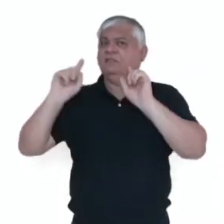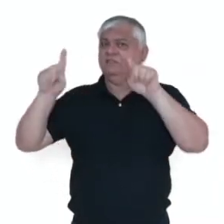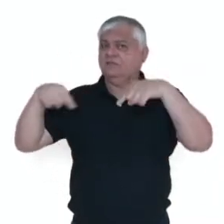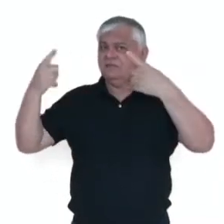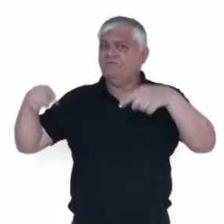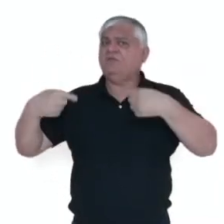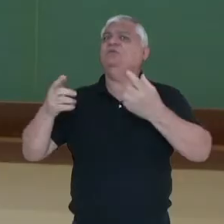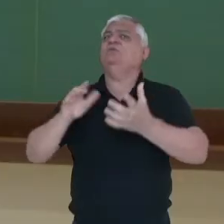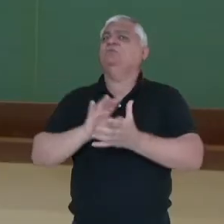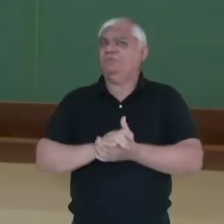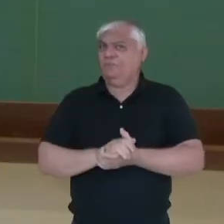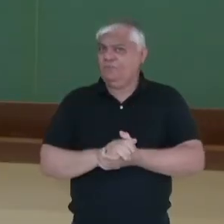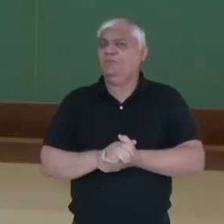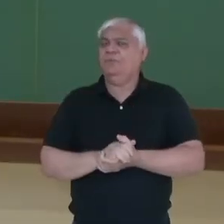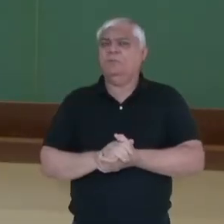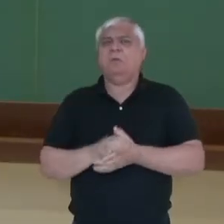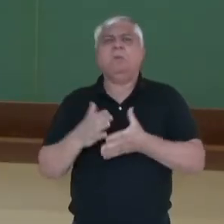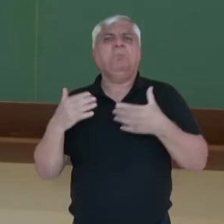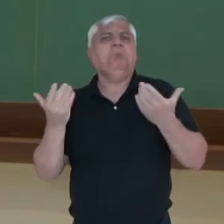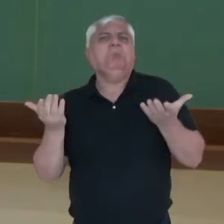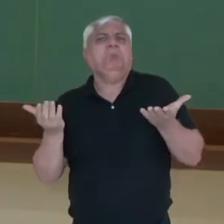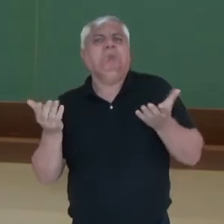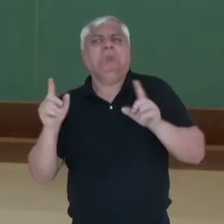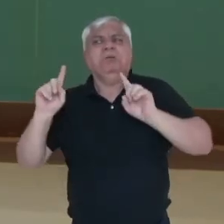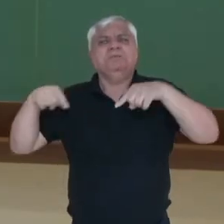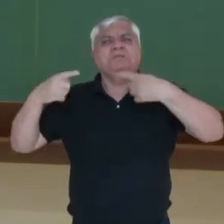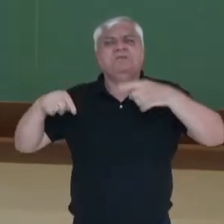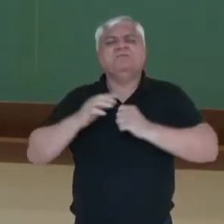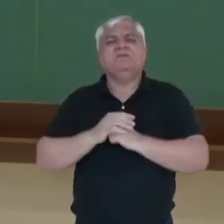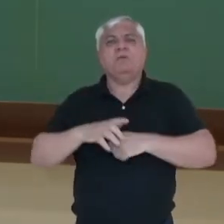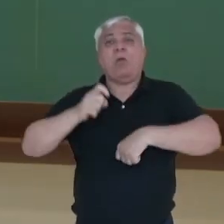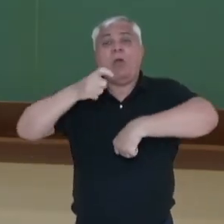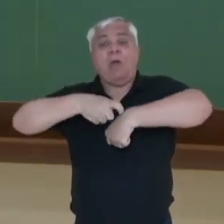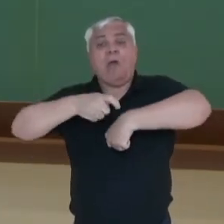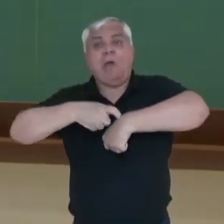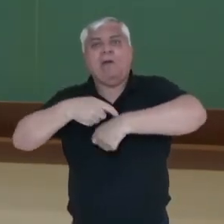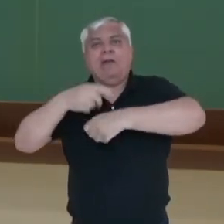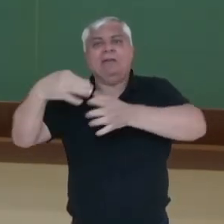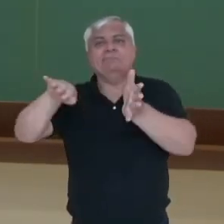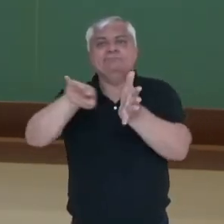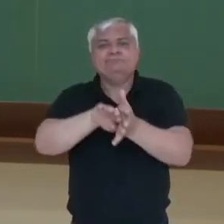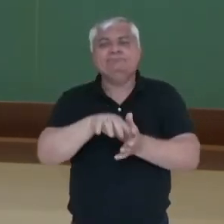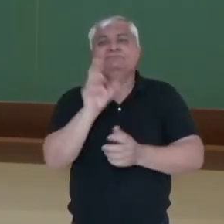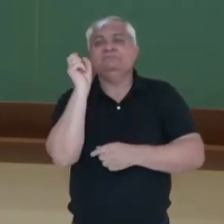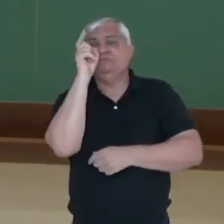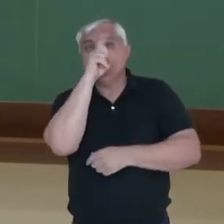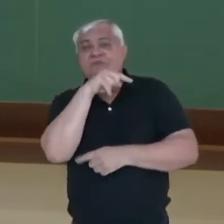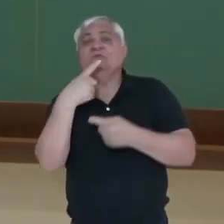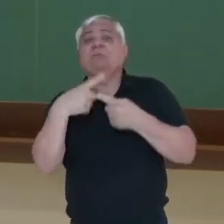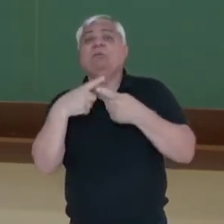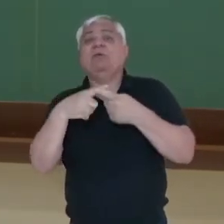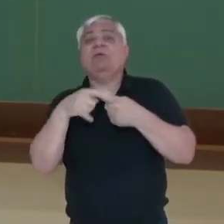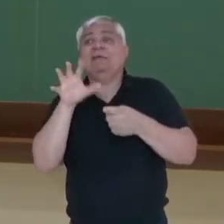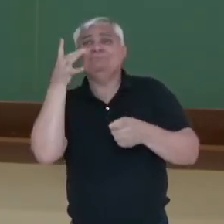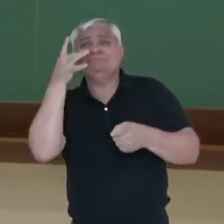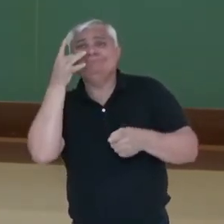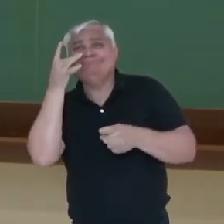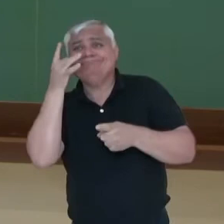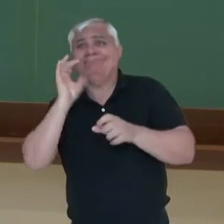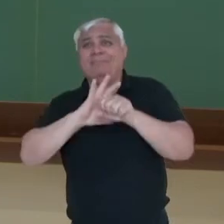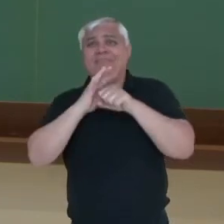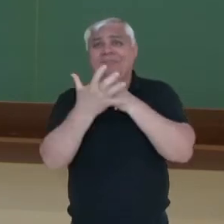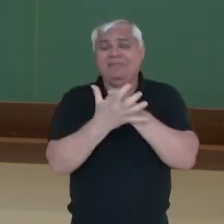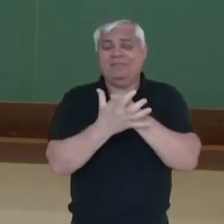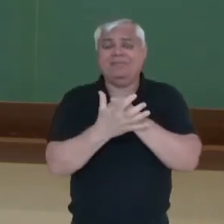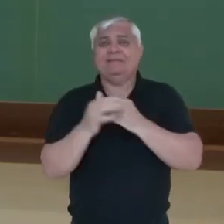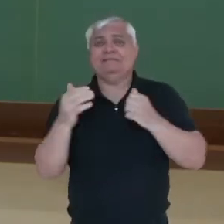desafios. Então, quais são as dificuldades? Ó, conseguir chegar no horário, a primeira, quando a aula ainda era presencial.